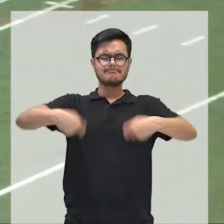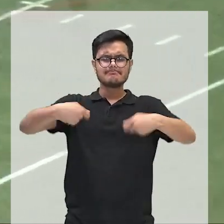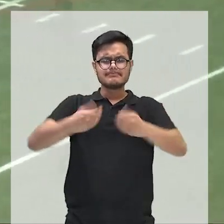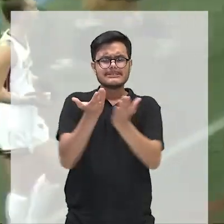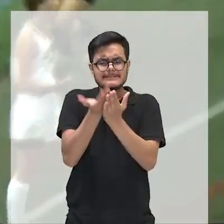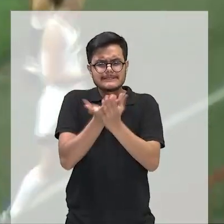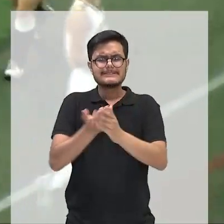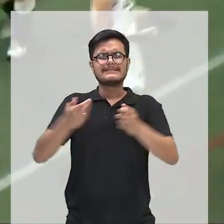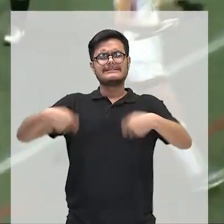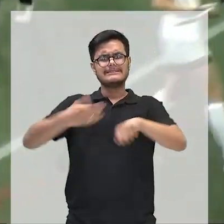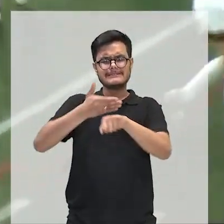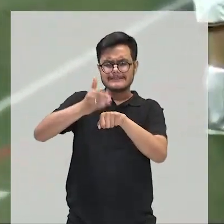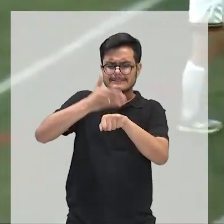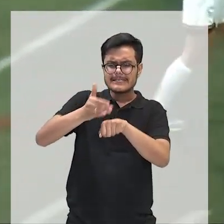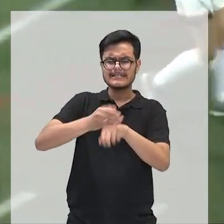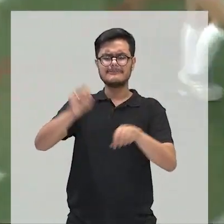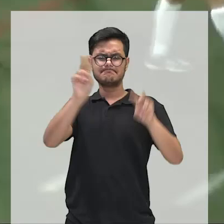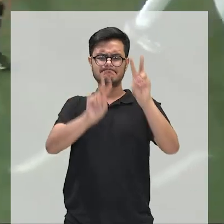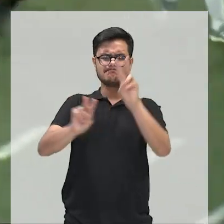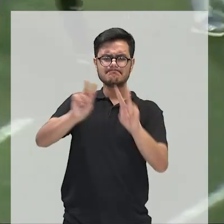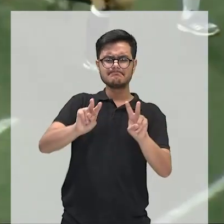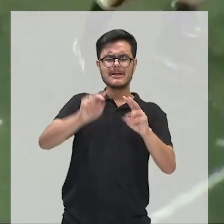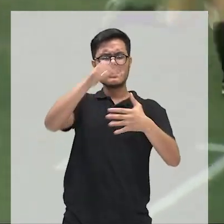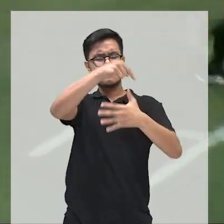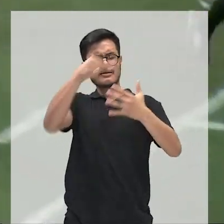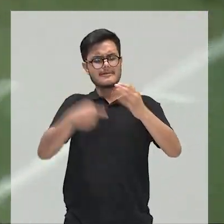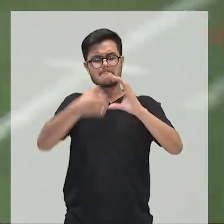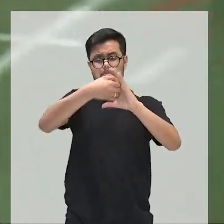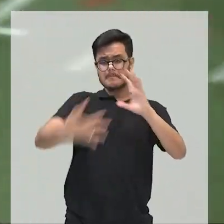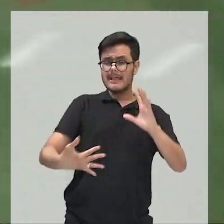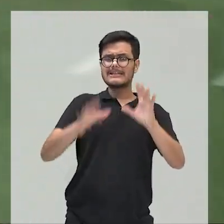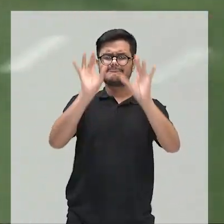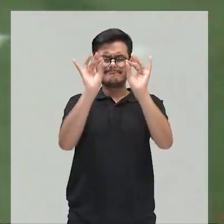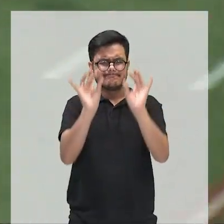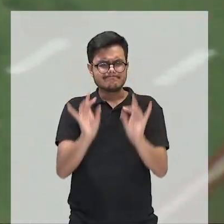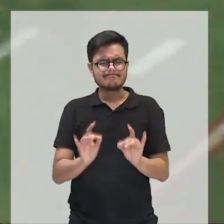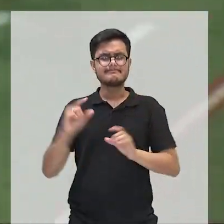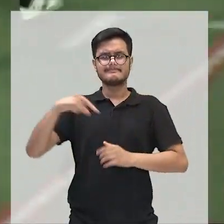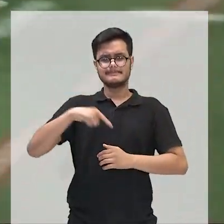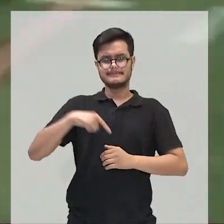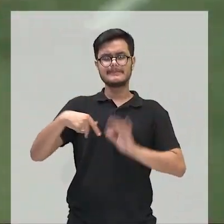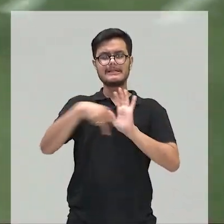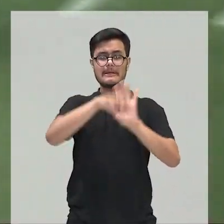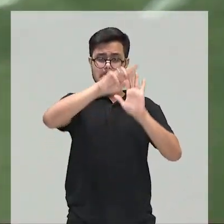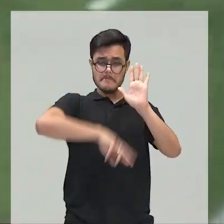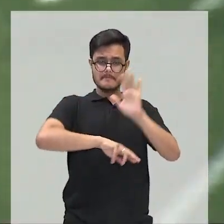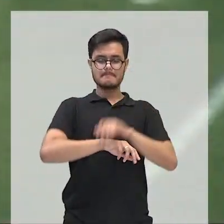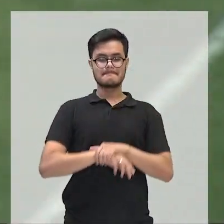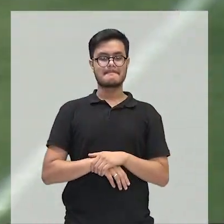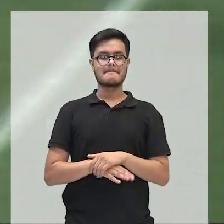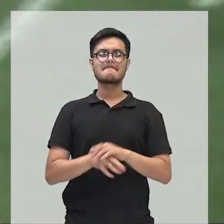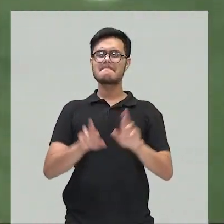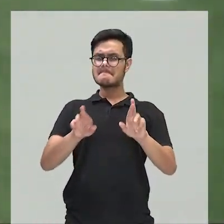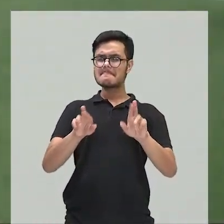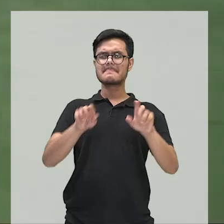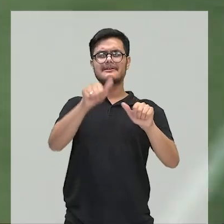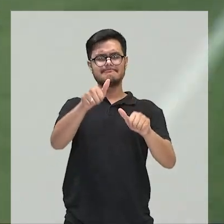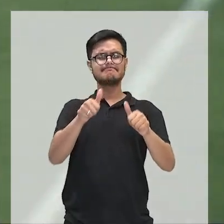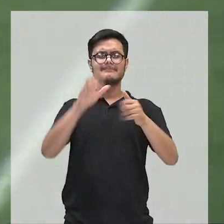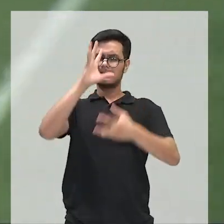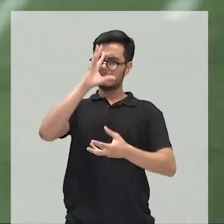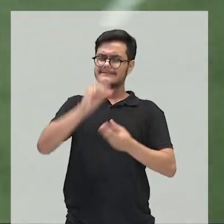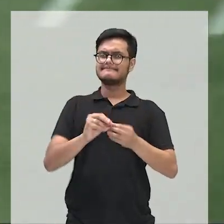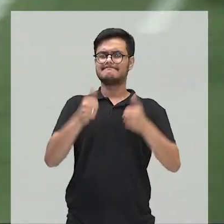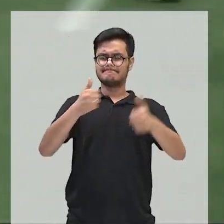tempo a mais para observar cada um dos detalhes existentes, tá bom? Mas espero que vocês já